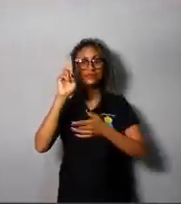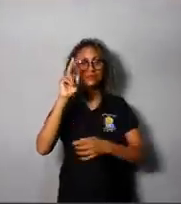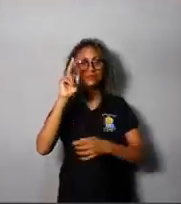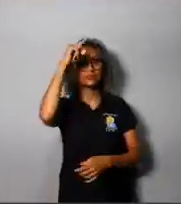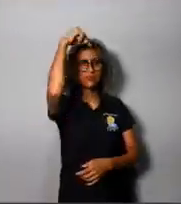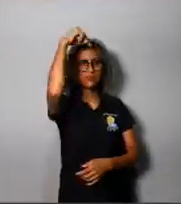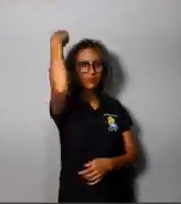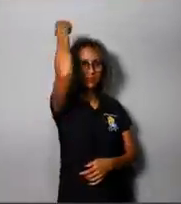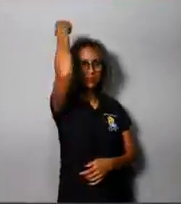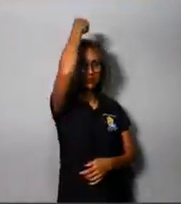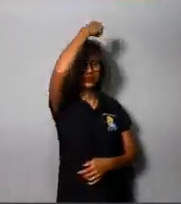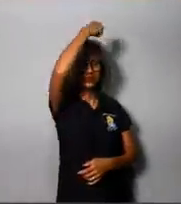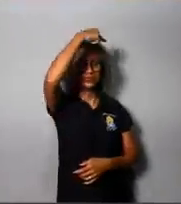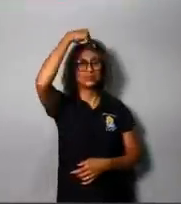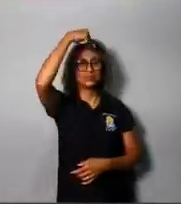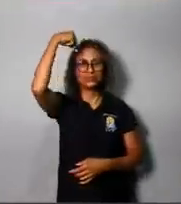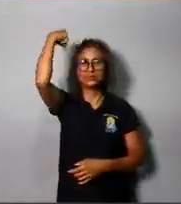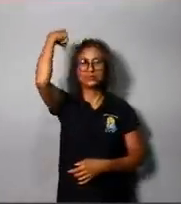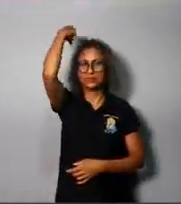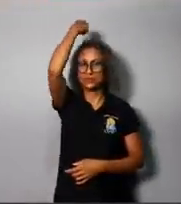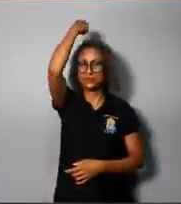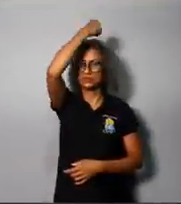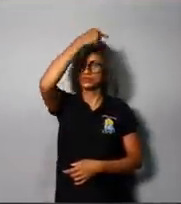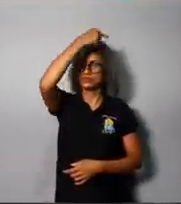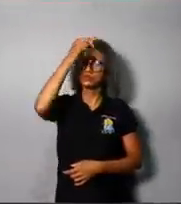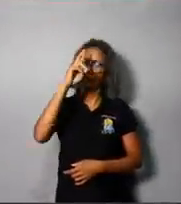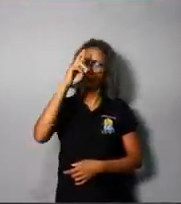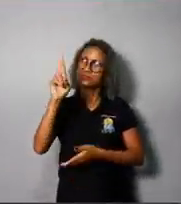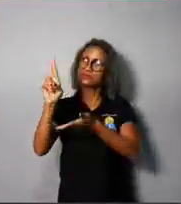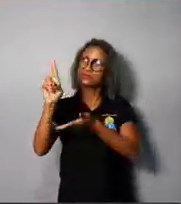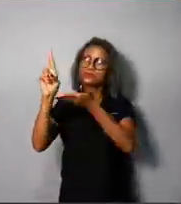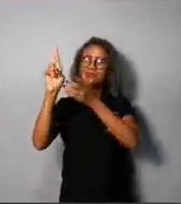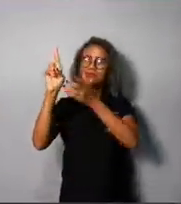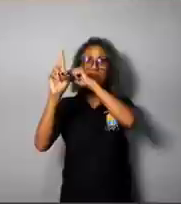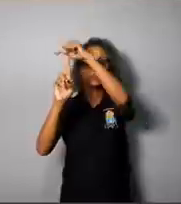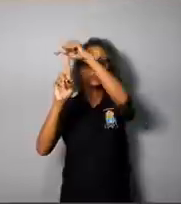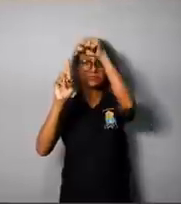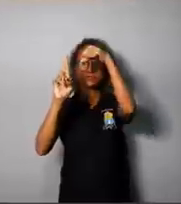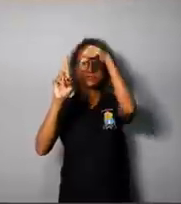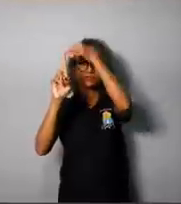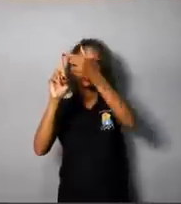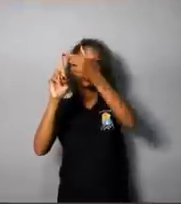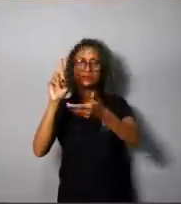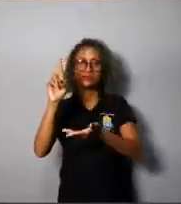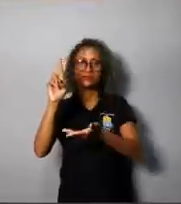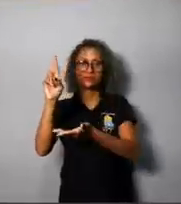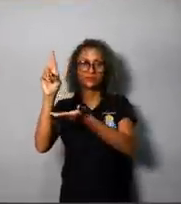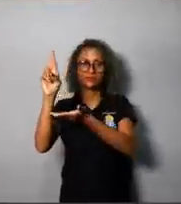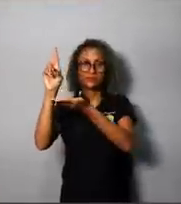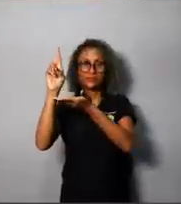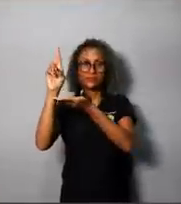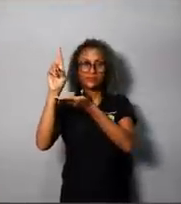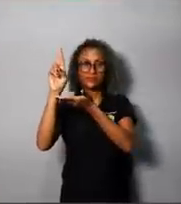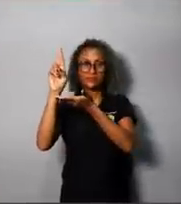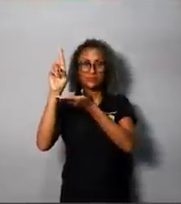Santo, santo, santo é o Senhor.